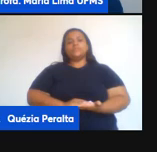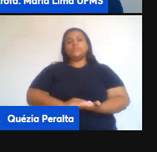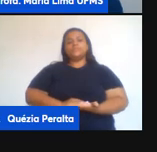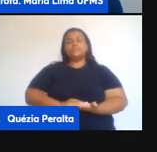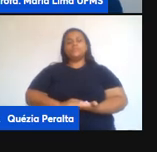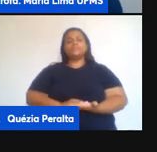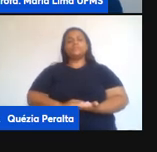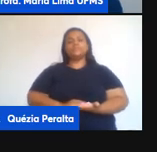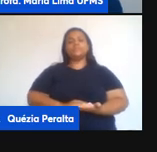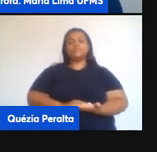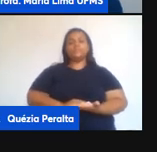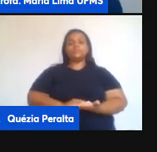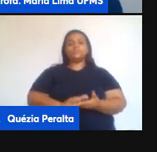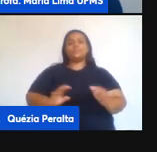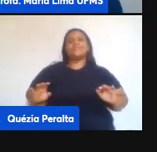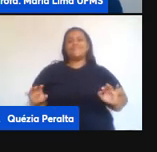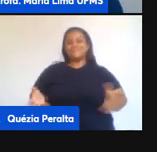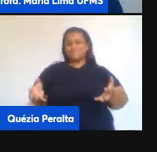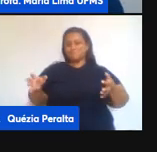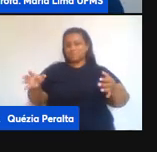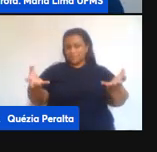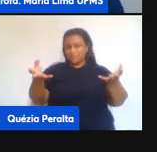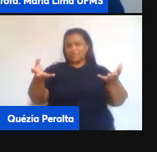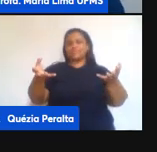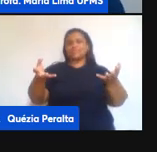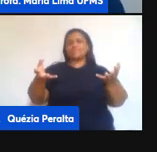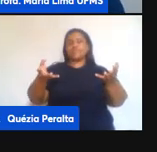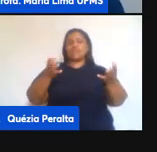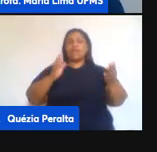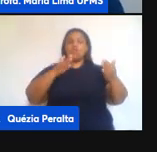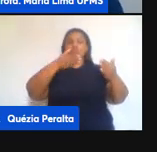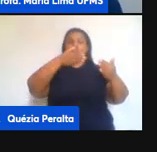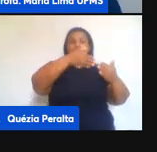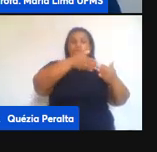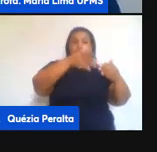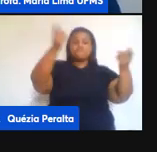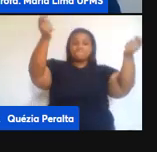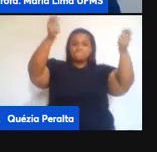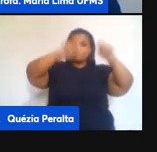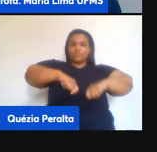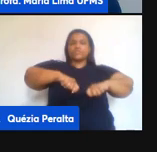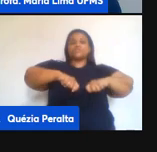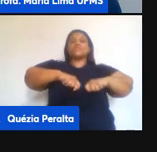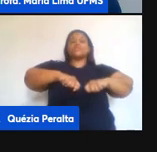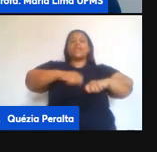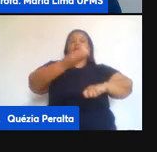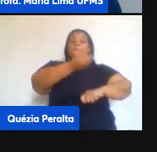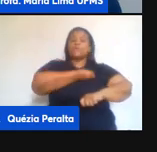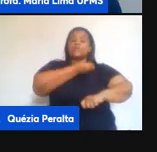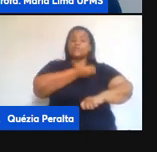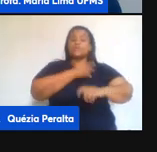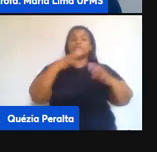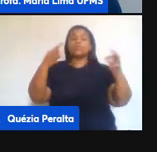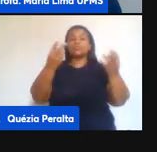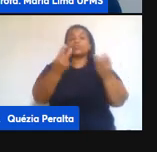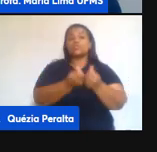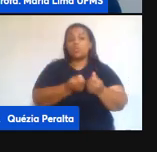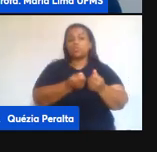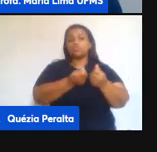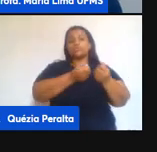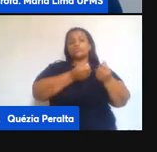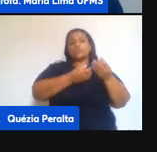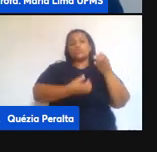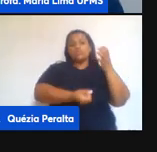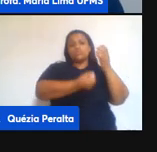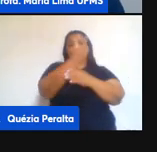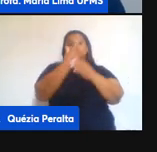Essa ousadia, ela tem que ser no sentido de garantir a efetiva participação de todos na sua elaboração.